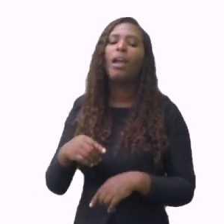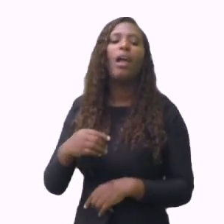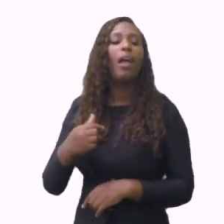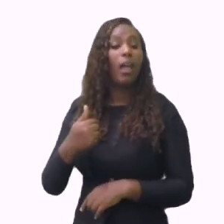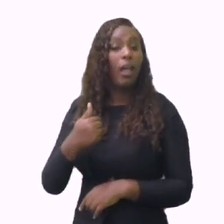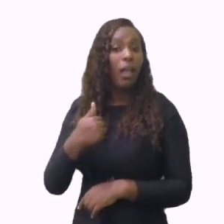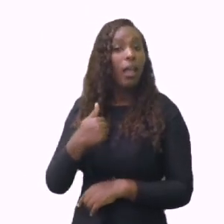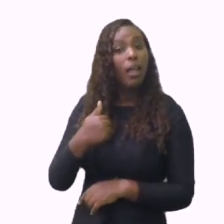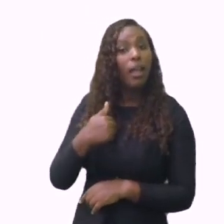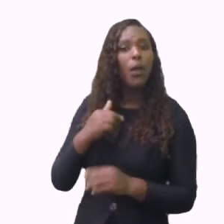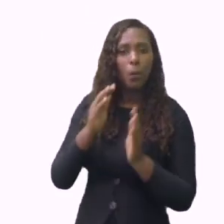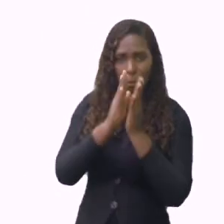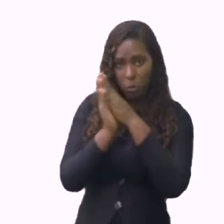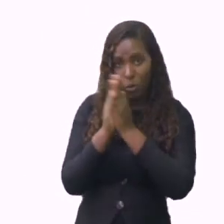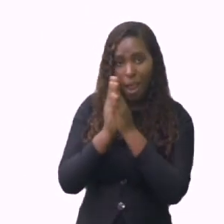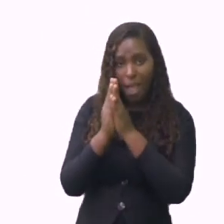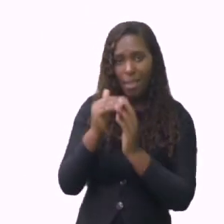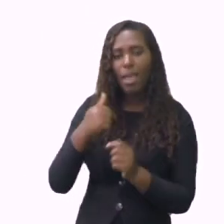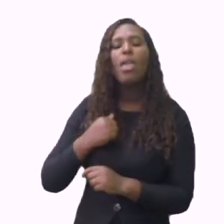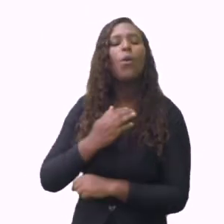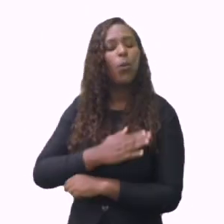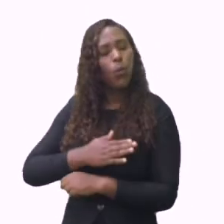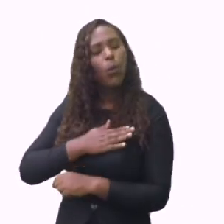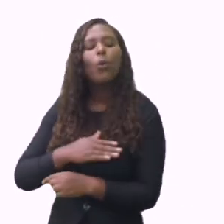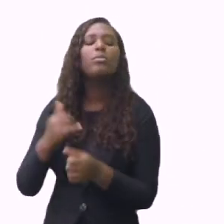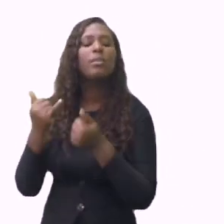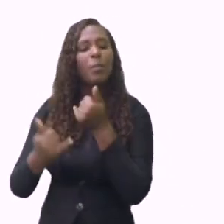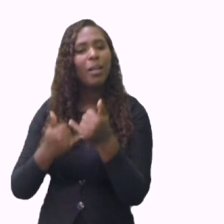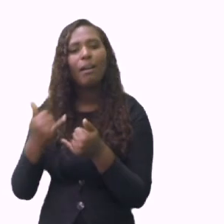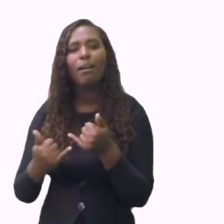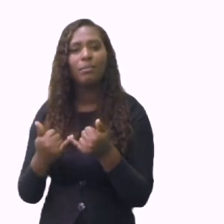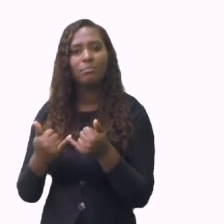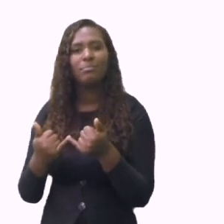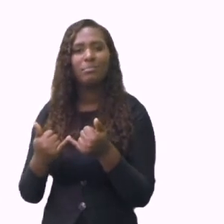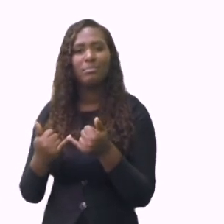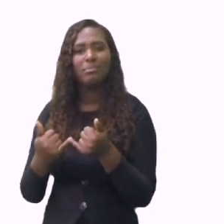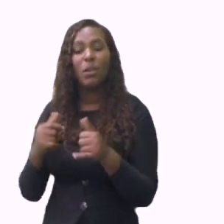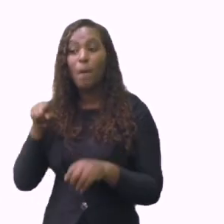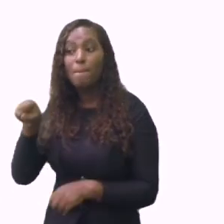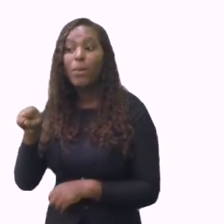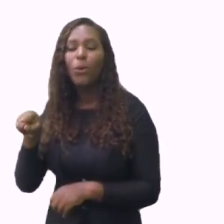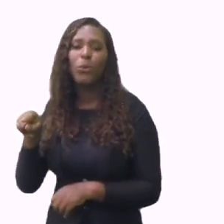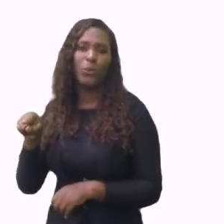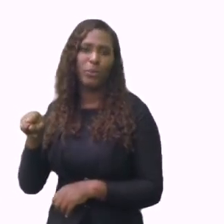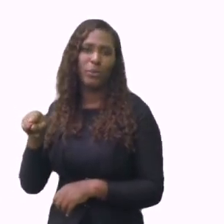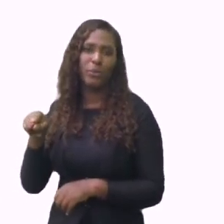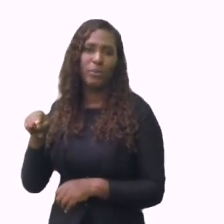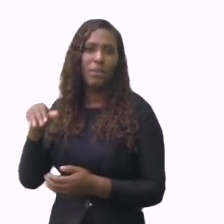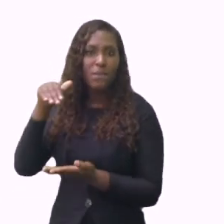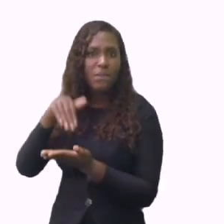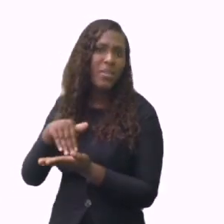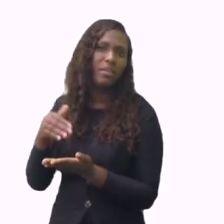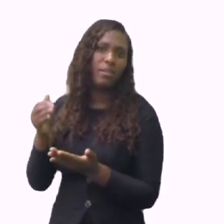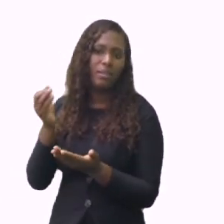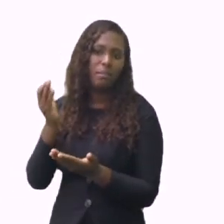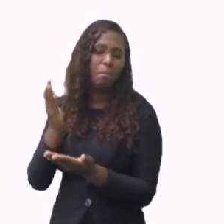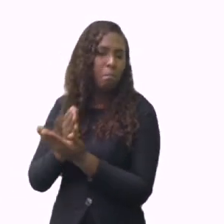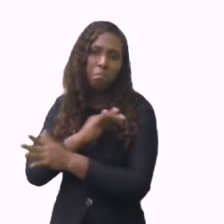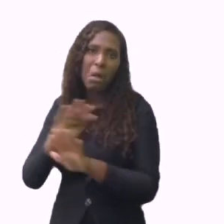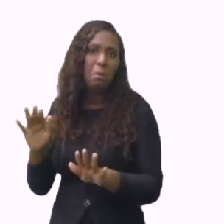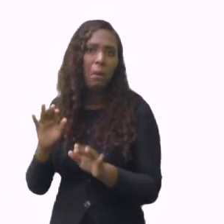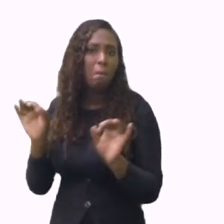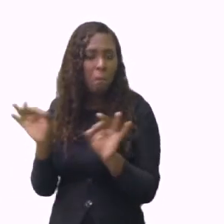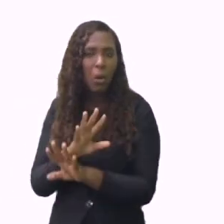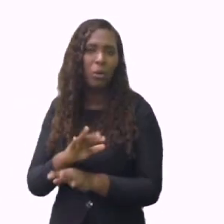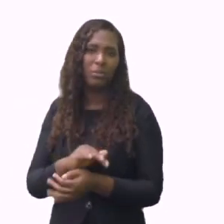Gosto de brincar de boneca. Ponto final. Viu só que muda todo um sentido a frase, que